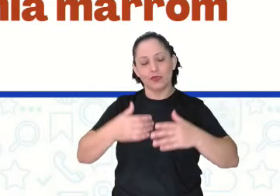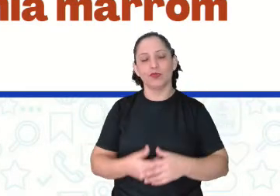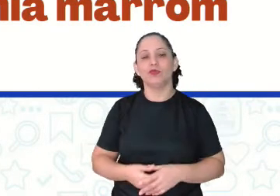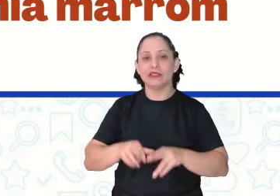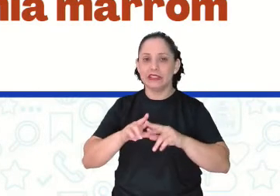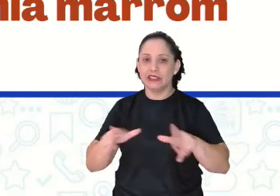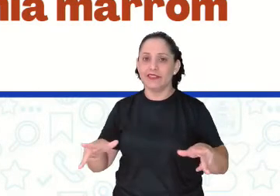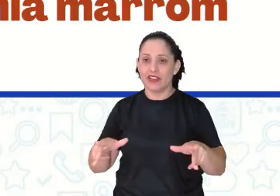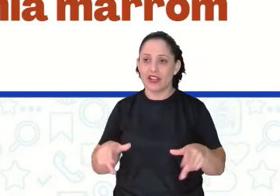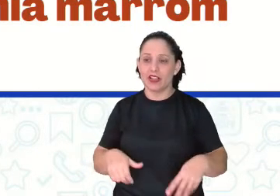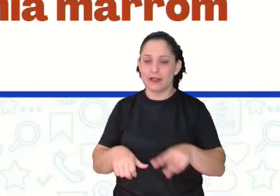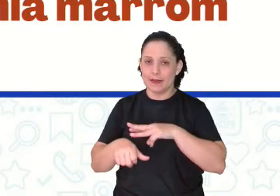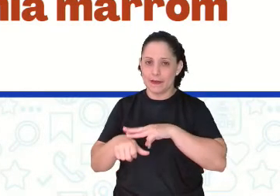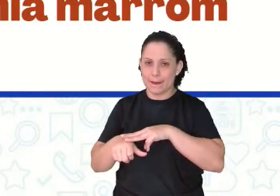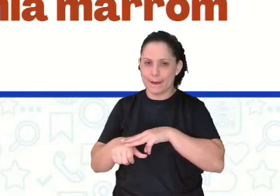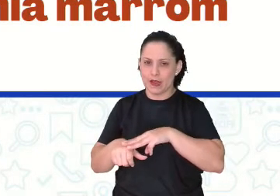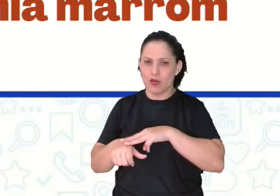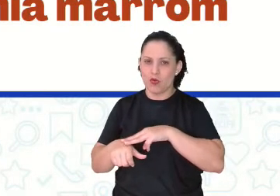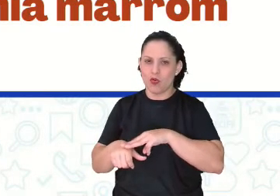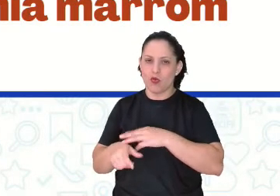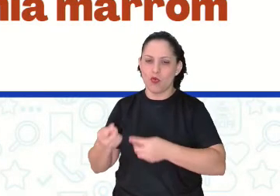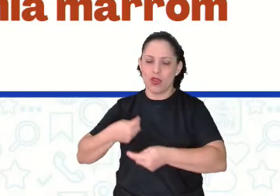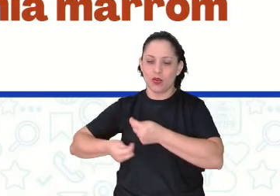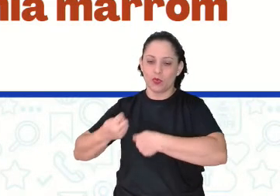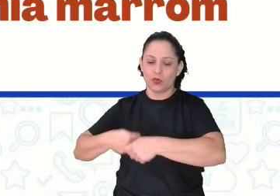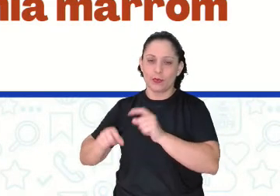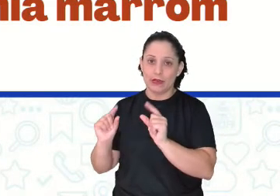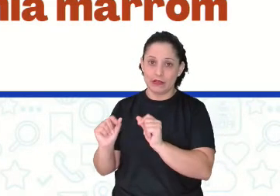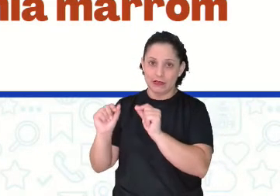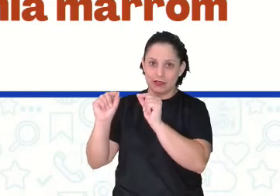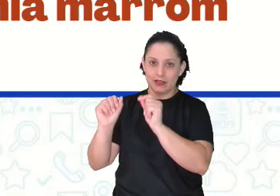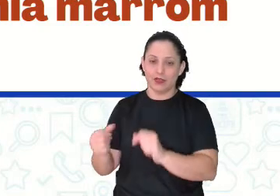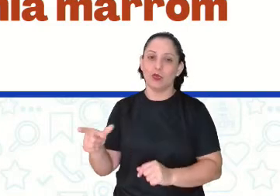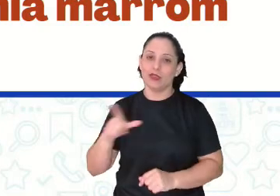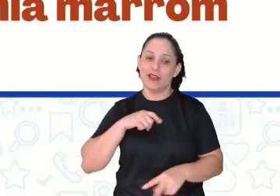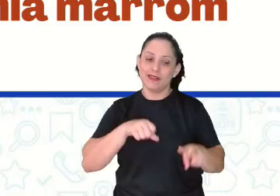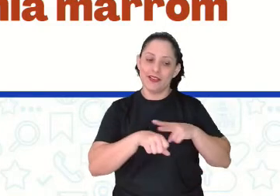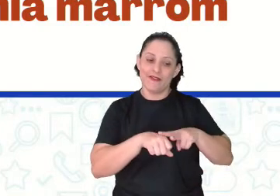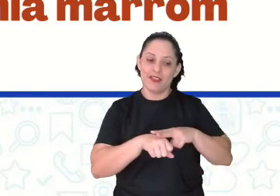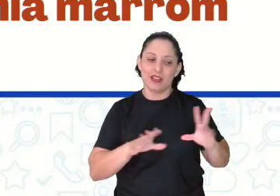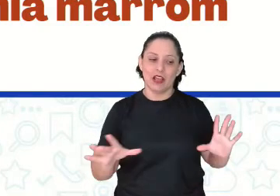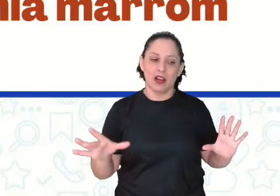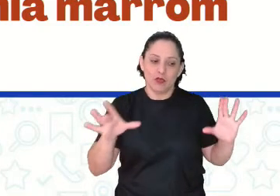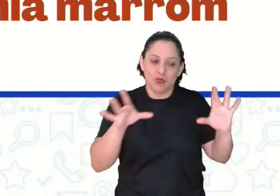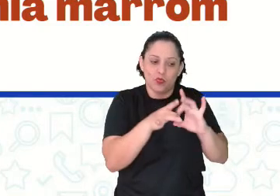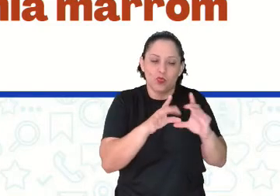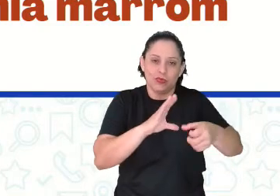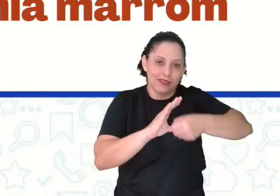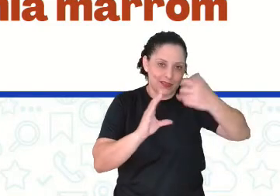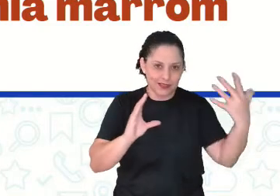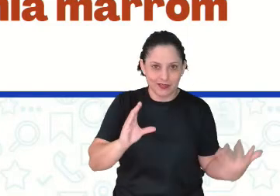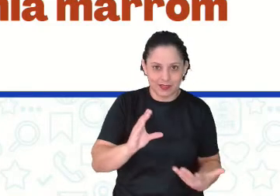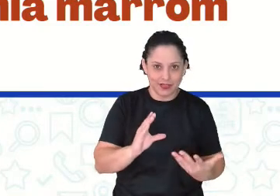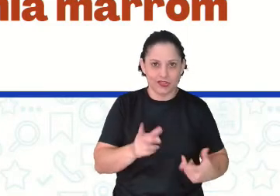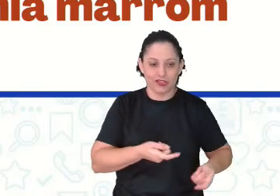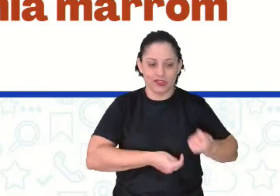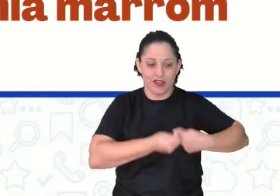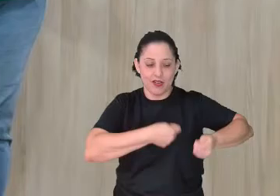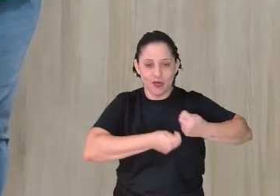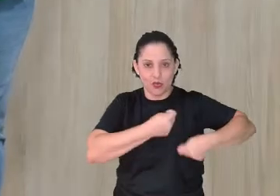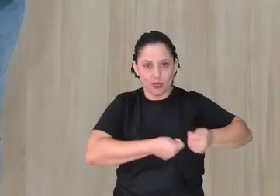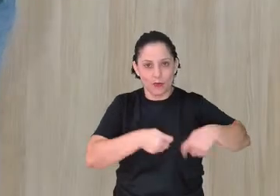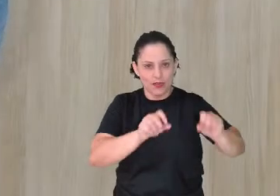economia marrom, né? O ecodesenvolvimento é essa economia verde, tá? Onde une todas essas características, né?